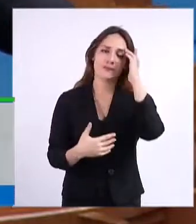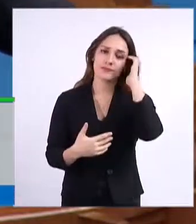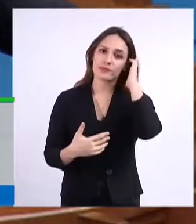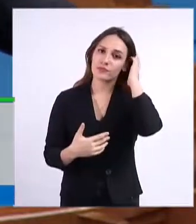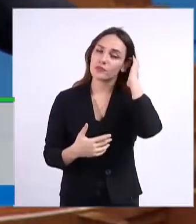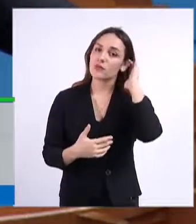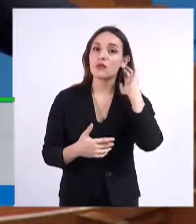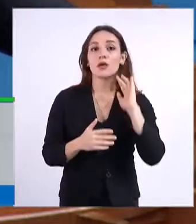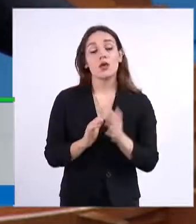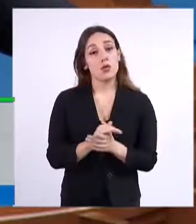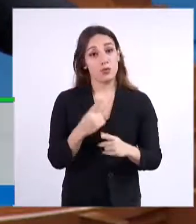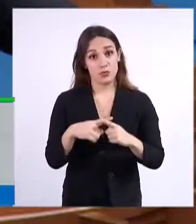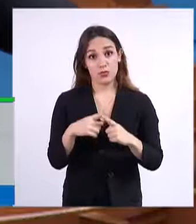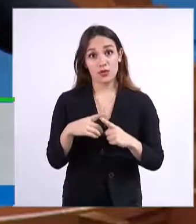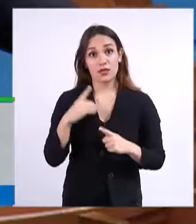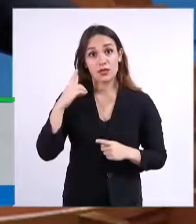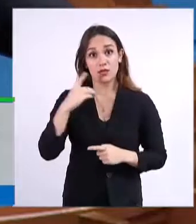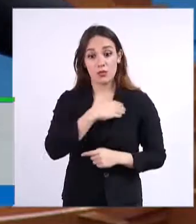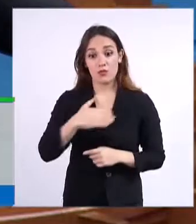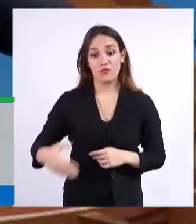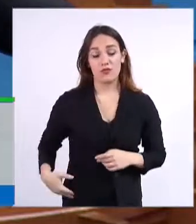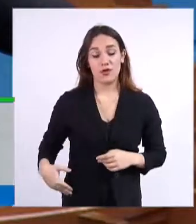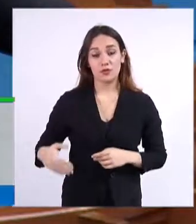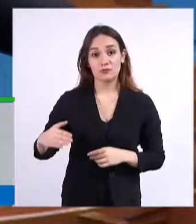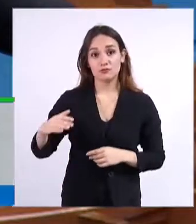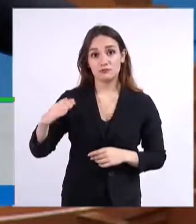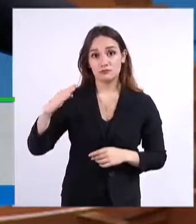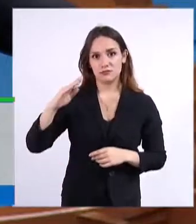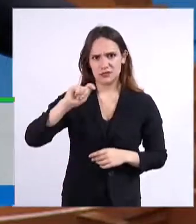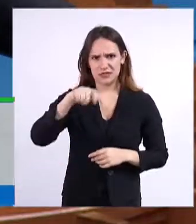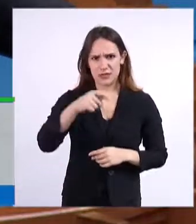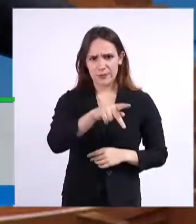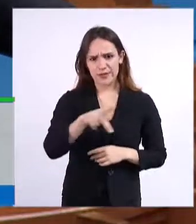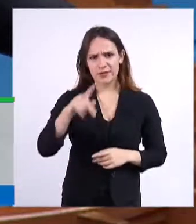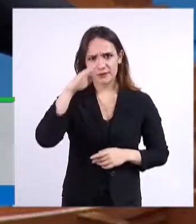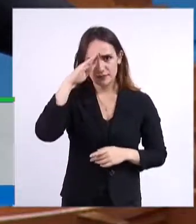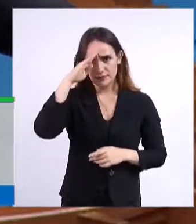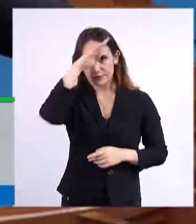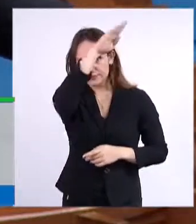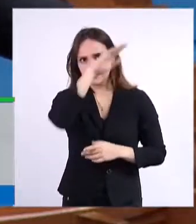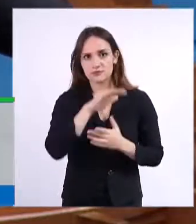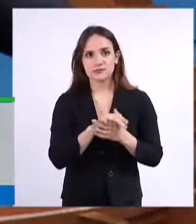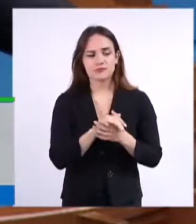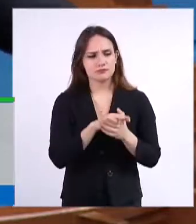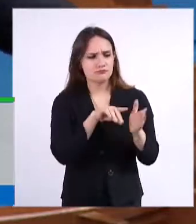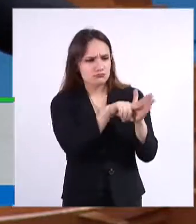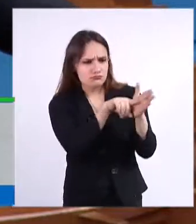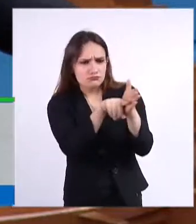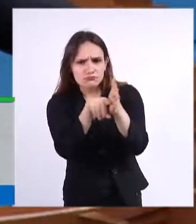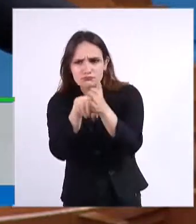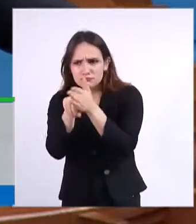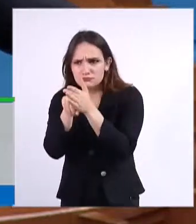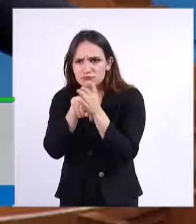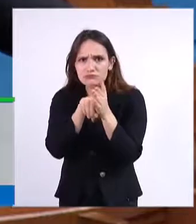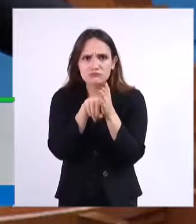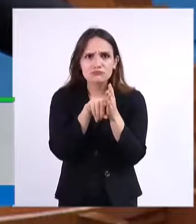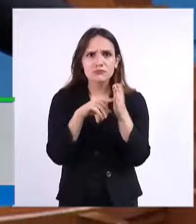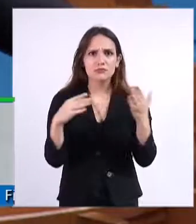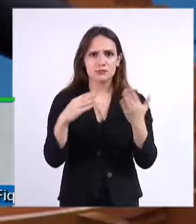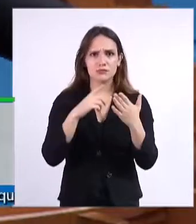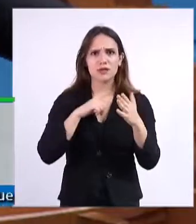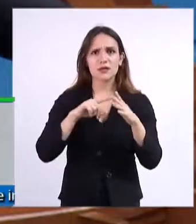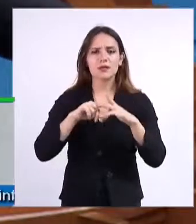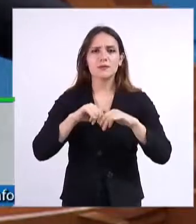o governo Jair Bolsonaro, segundo as pesquisas de opinião pública que foram